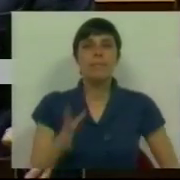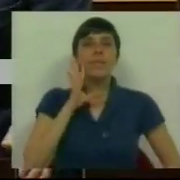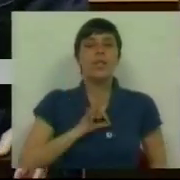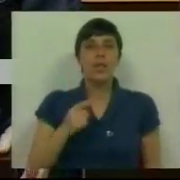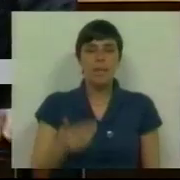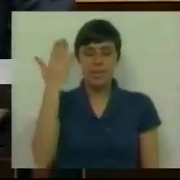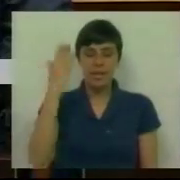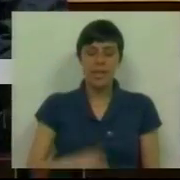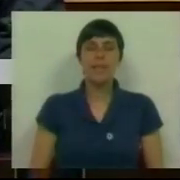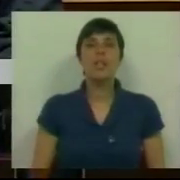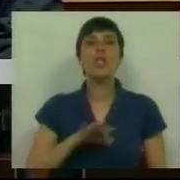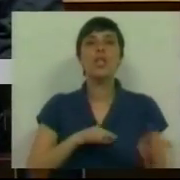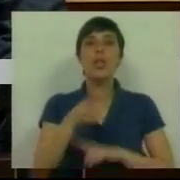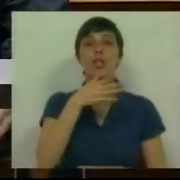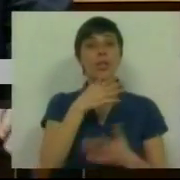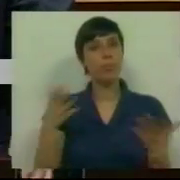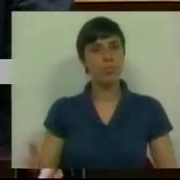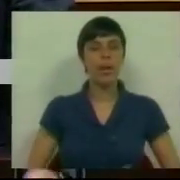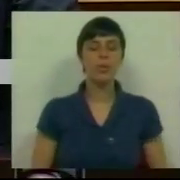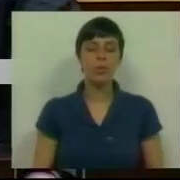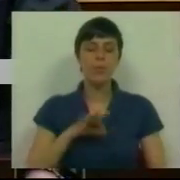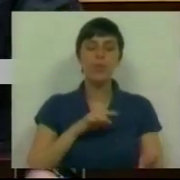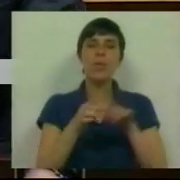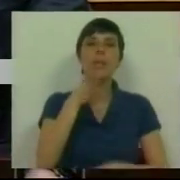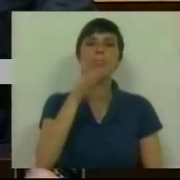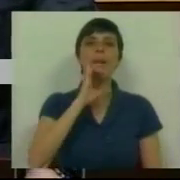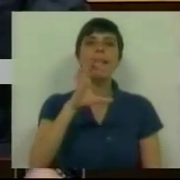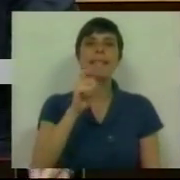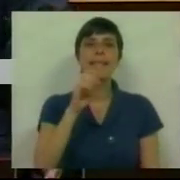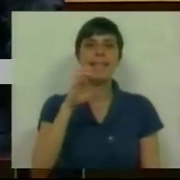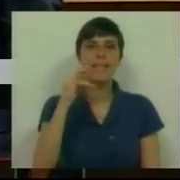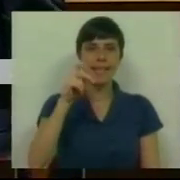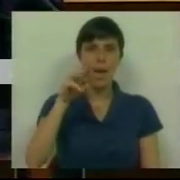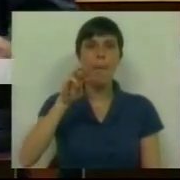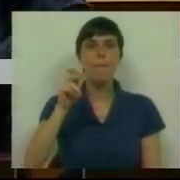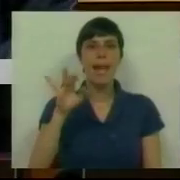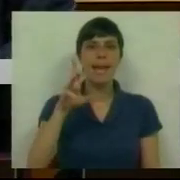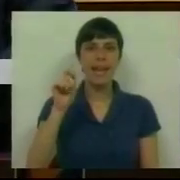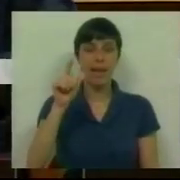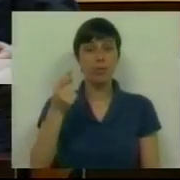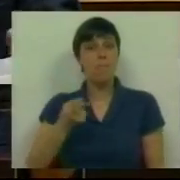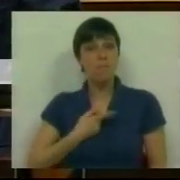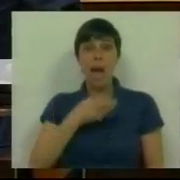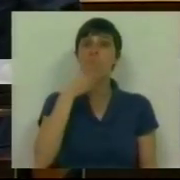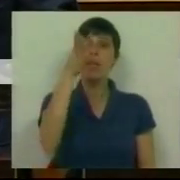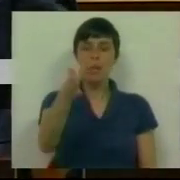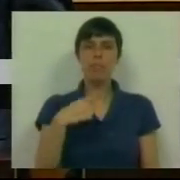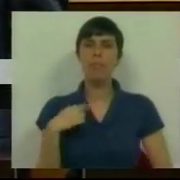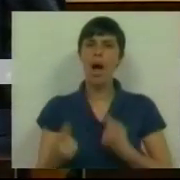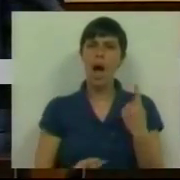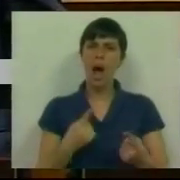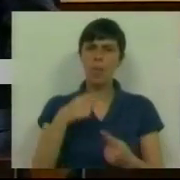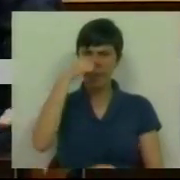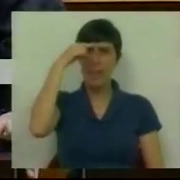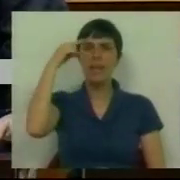Senhora Presidente, senhores deputados, senhora deputada Cecília Meireles, devo dizer-lhe que tenho